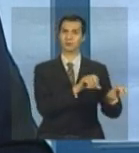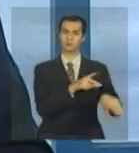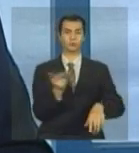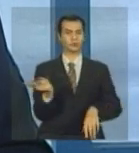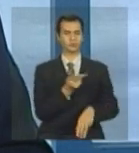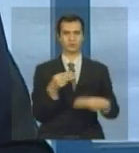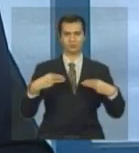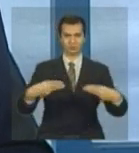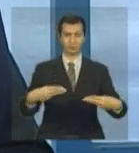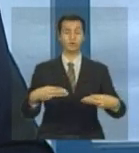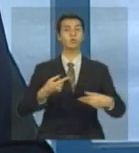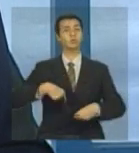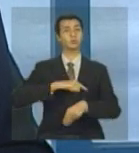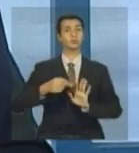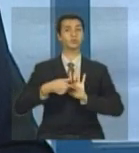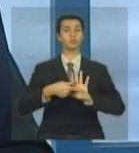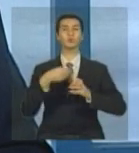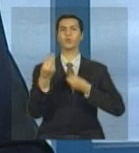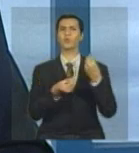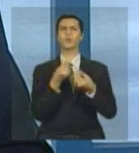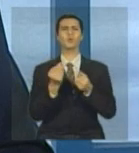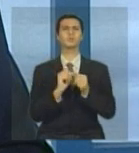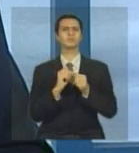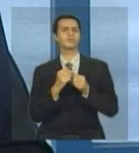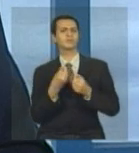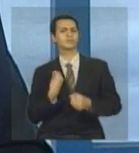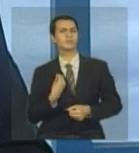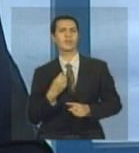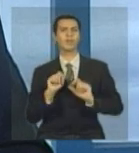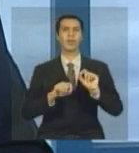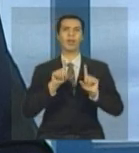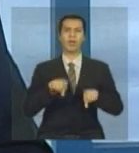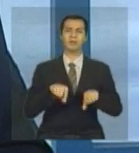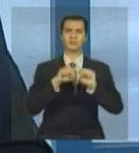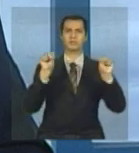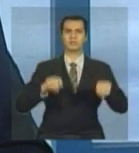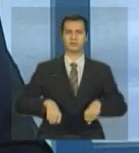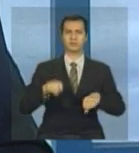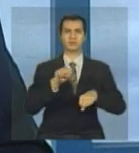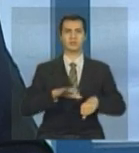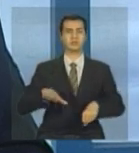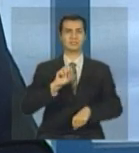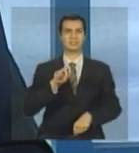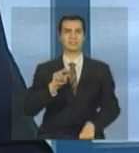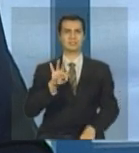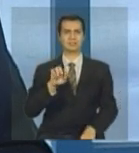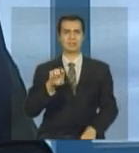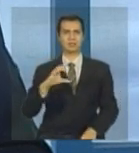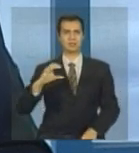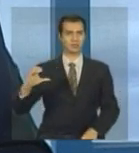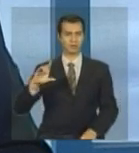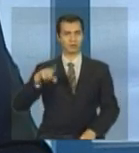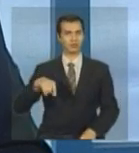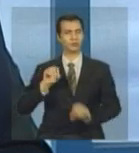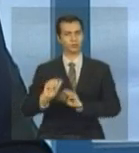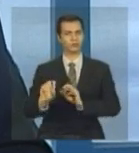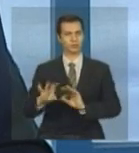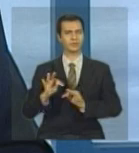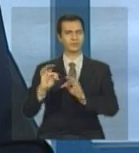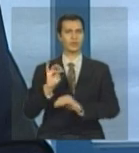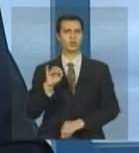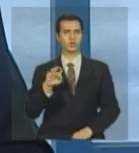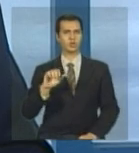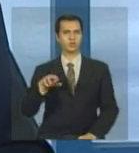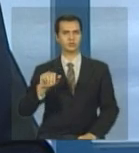como funciona o Sistema Nacional de Informações da Educação Profissional e Tecnológico, SISTEC. Você que está nos assistindo